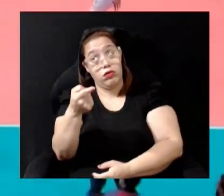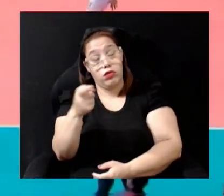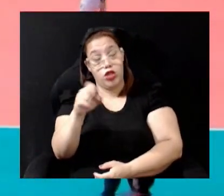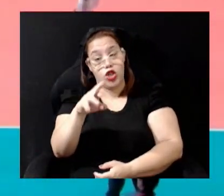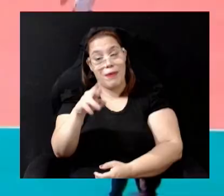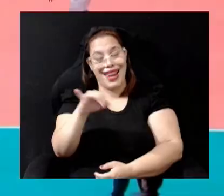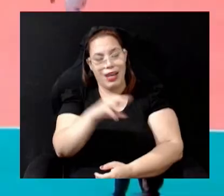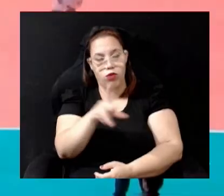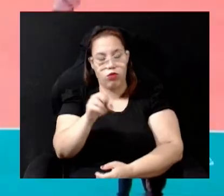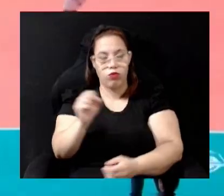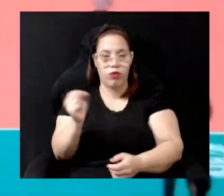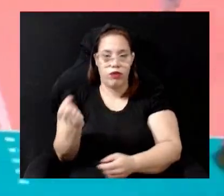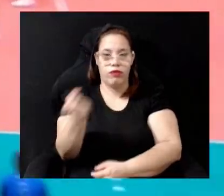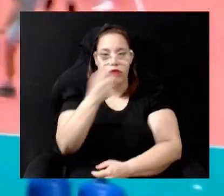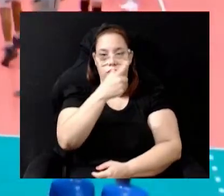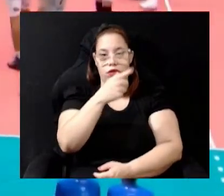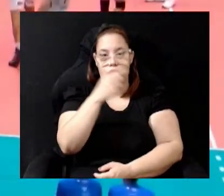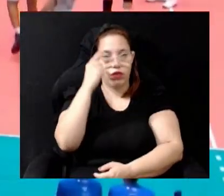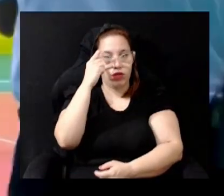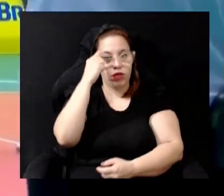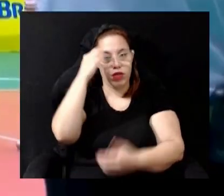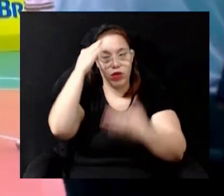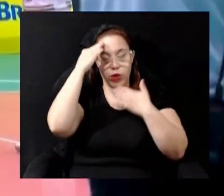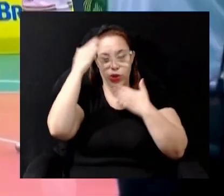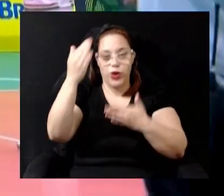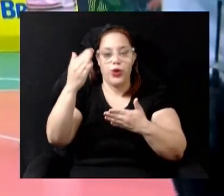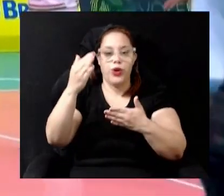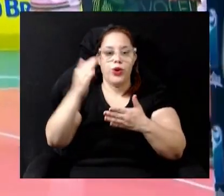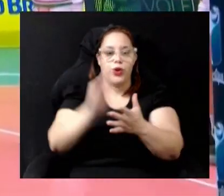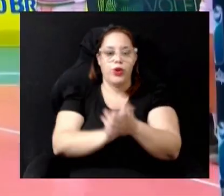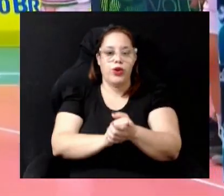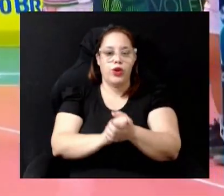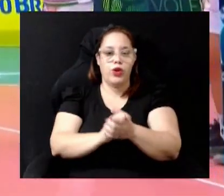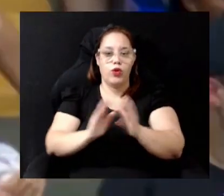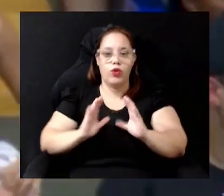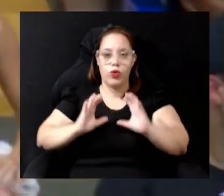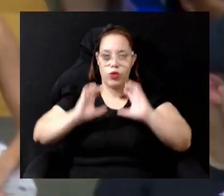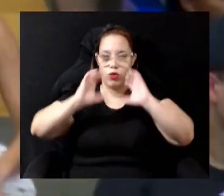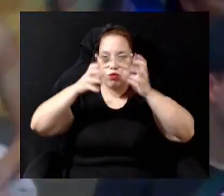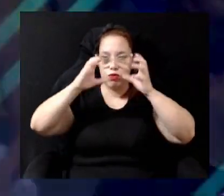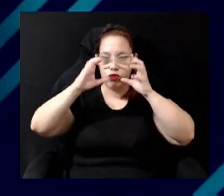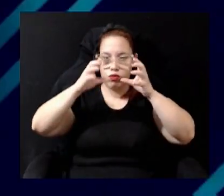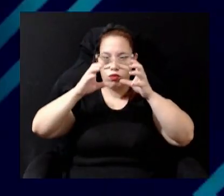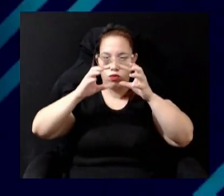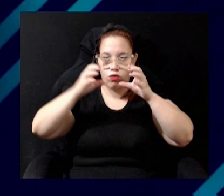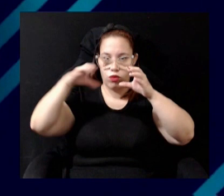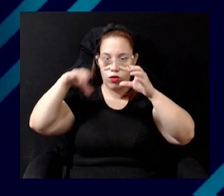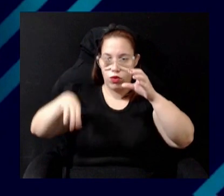fora e graças ao VAR do vôlei, que apontou bola fora,